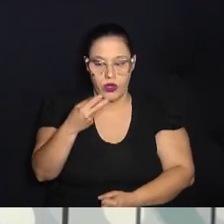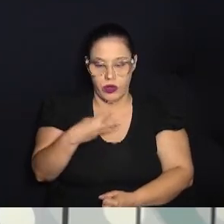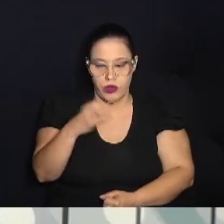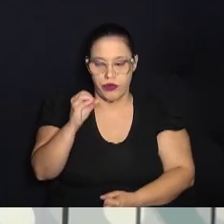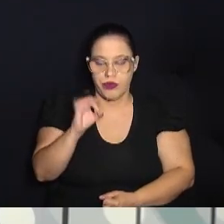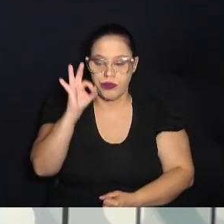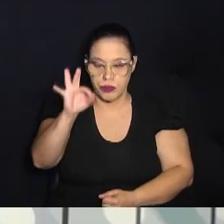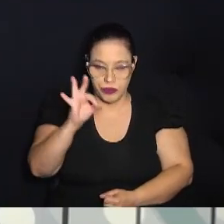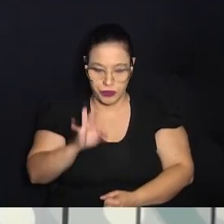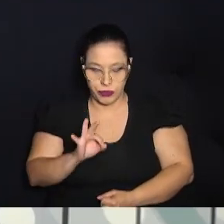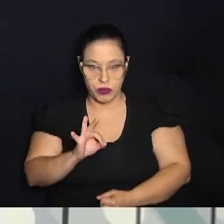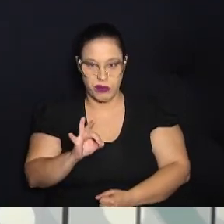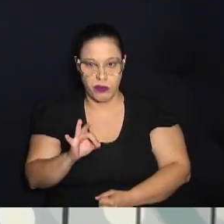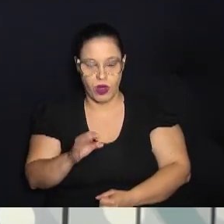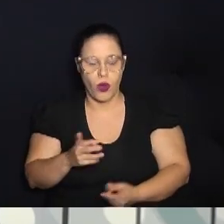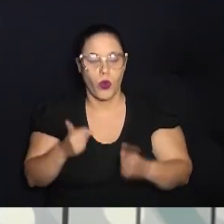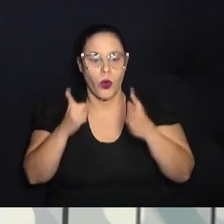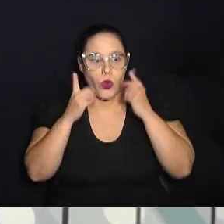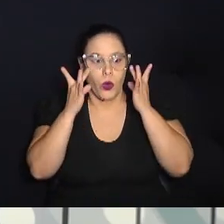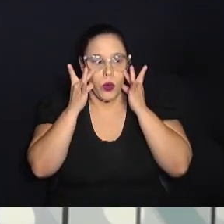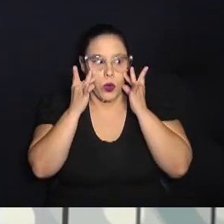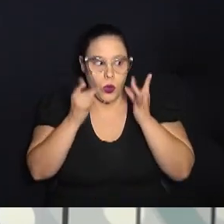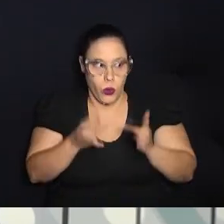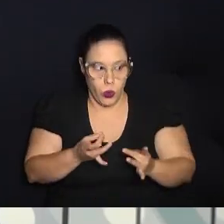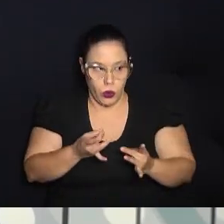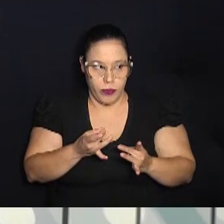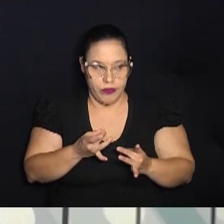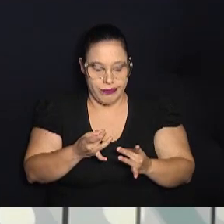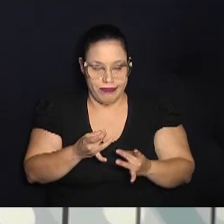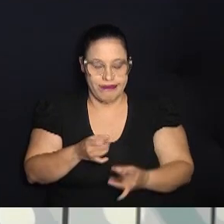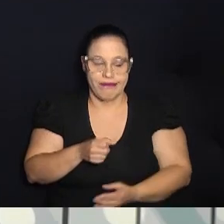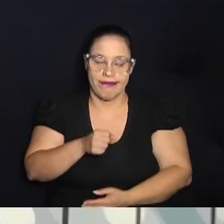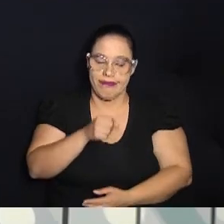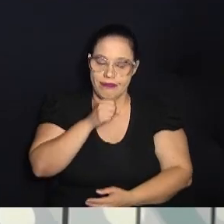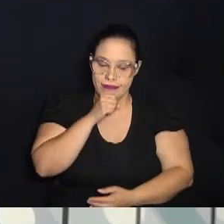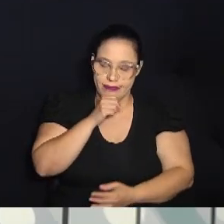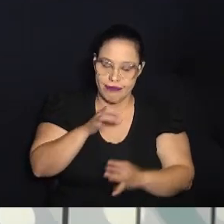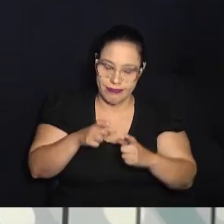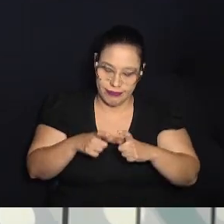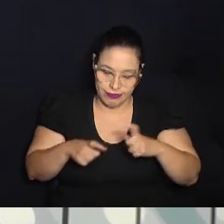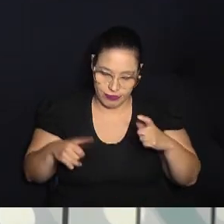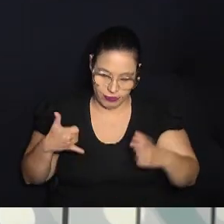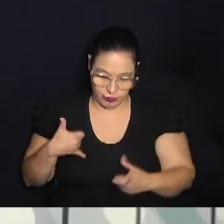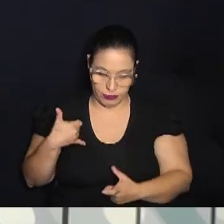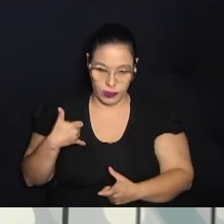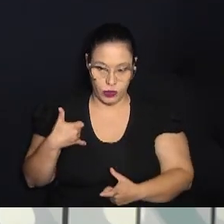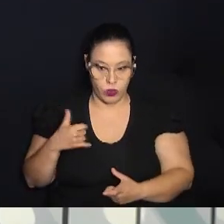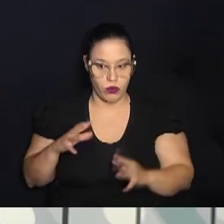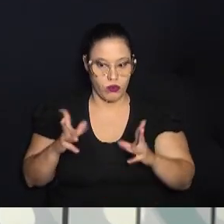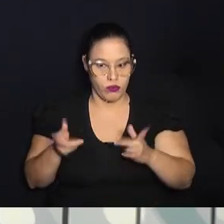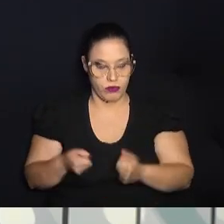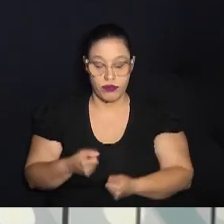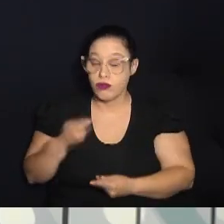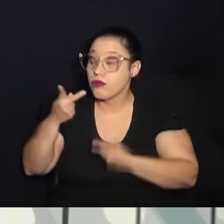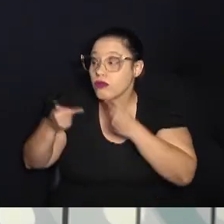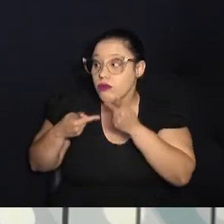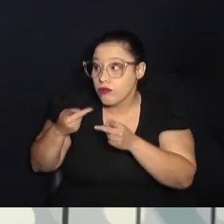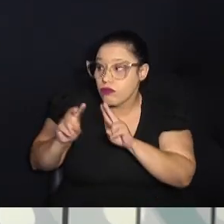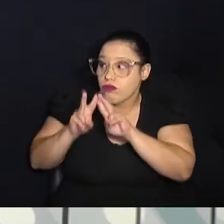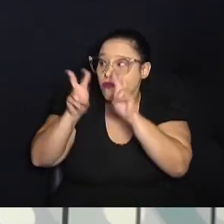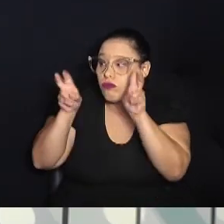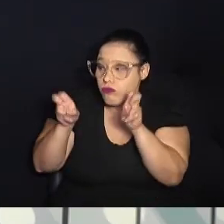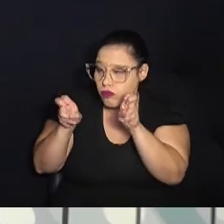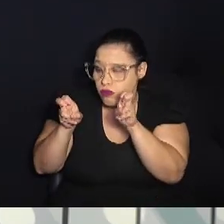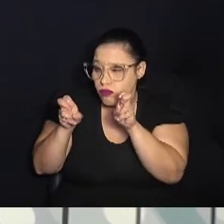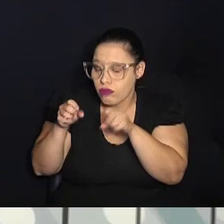Por isso, nesse período, a atenção para a saúde dos idosos deve ser redobrada. Quem vai falar sobre